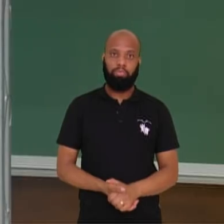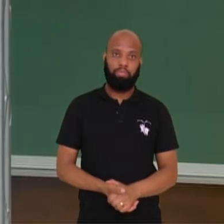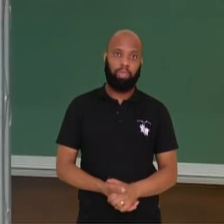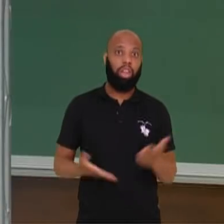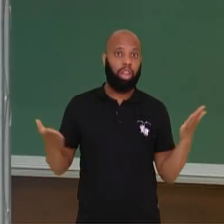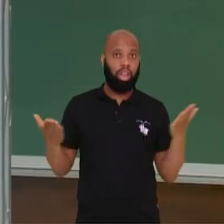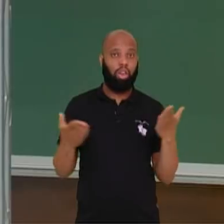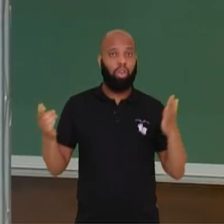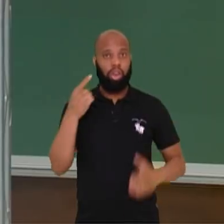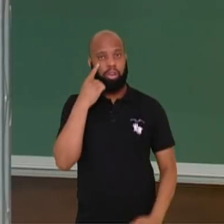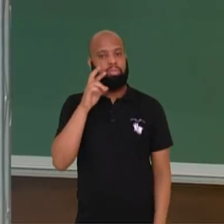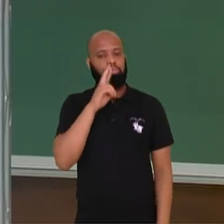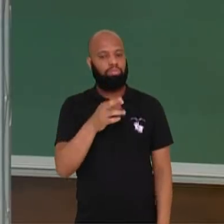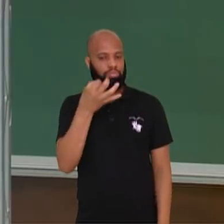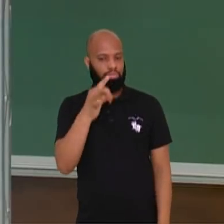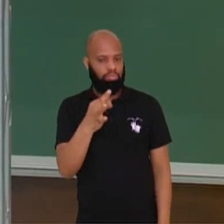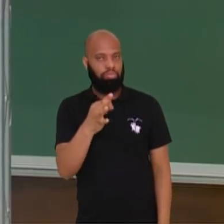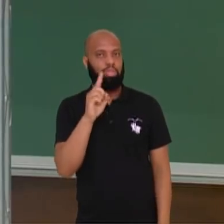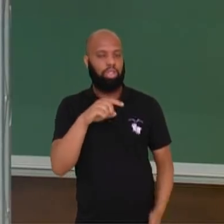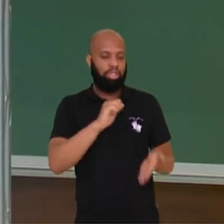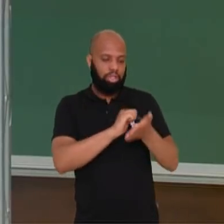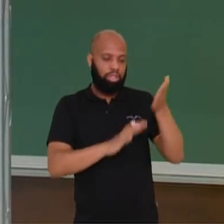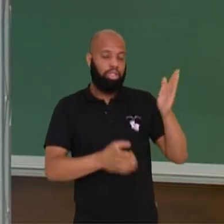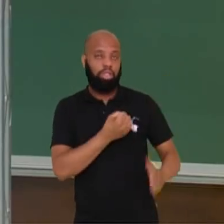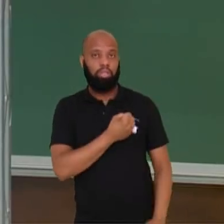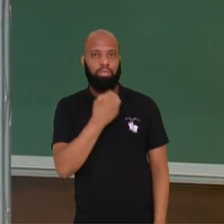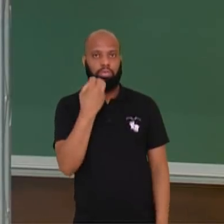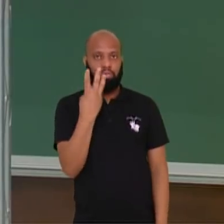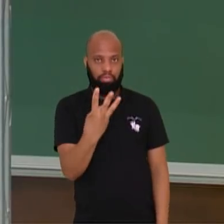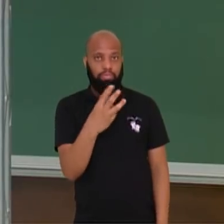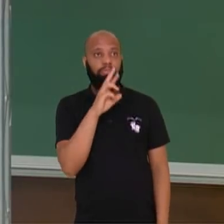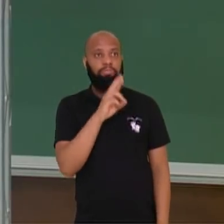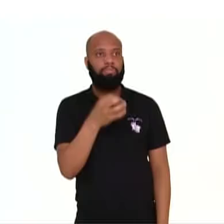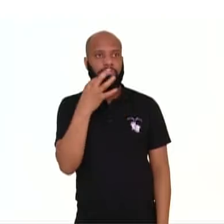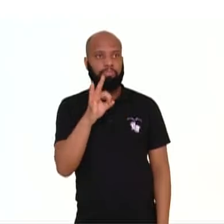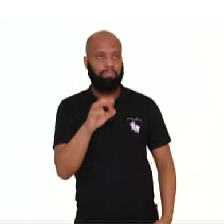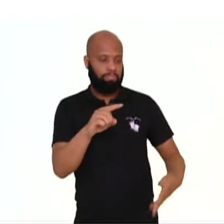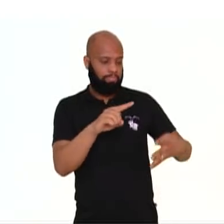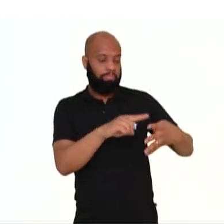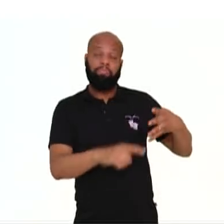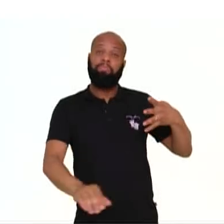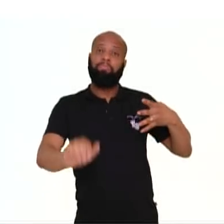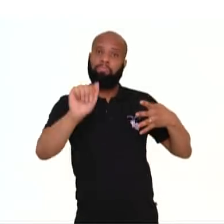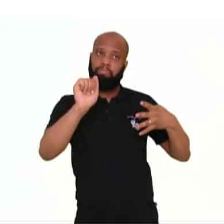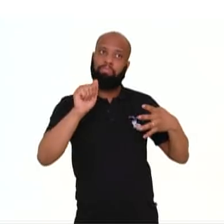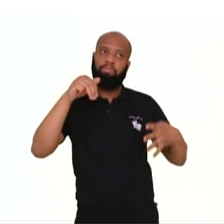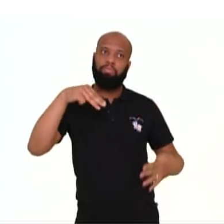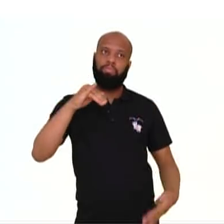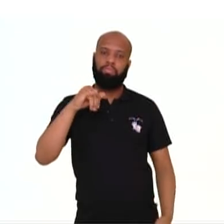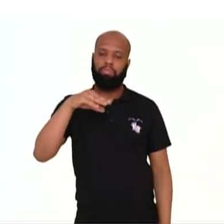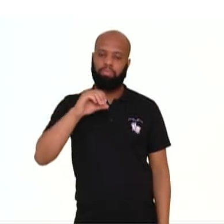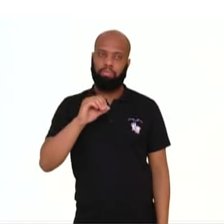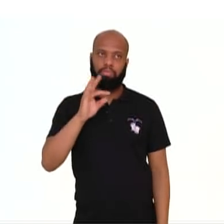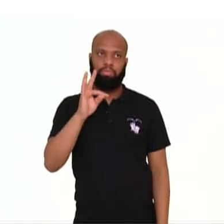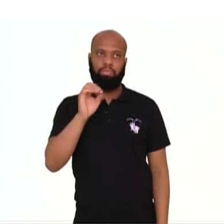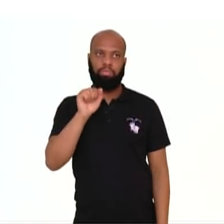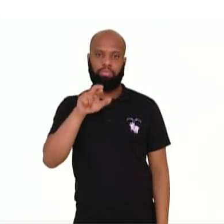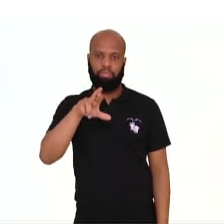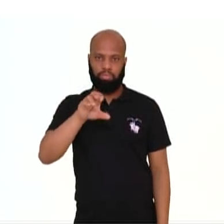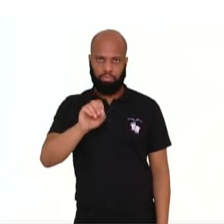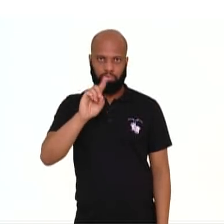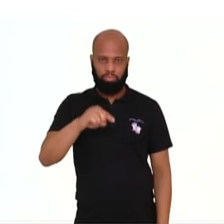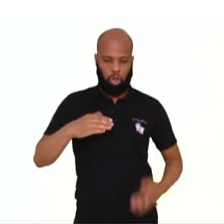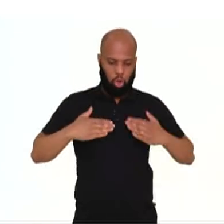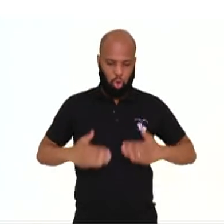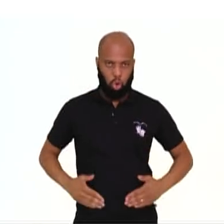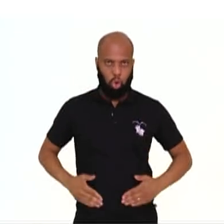Vamos à correção? Da atividade número 3, a resposta correta está na alternativa A, né? O Minotauro era aquele monstro